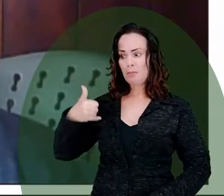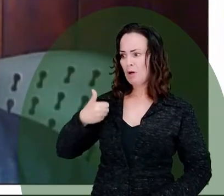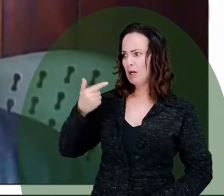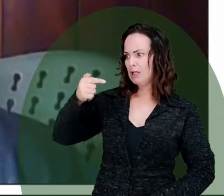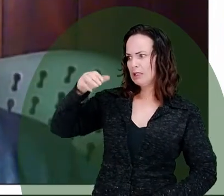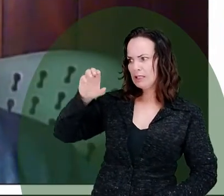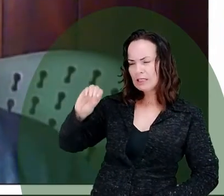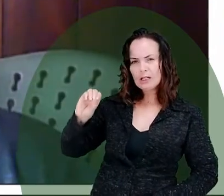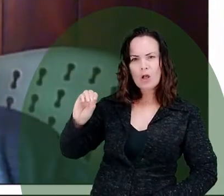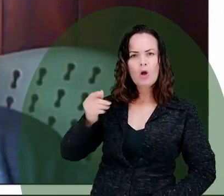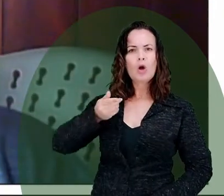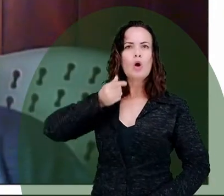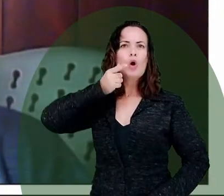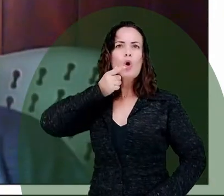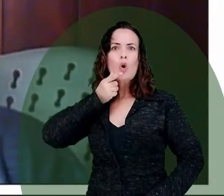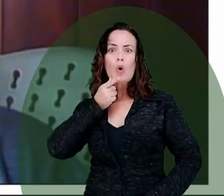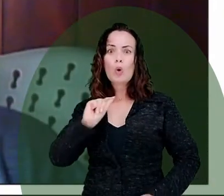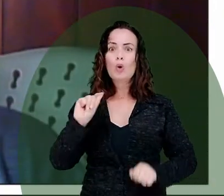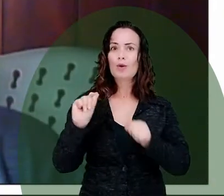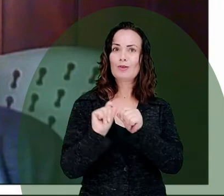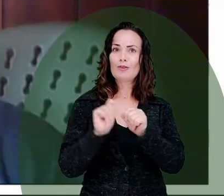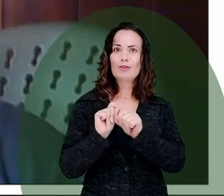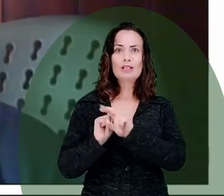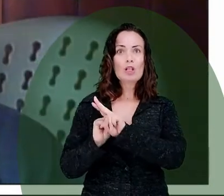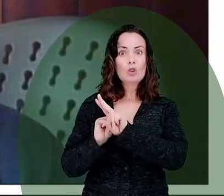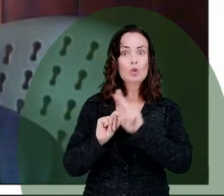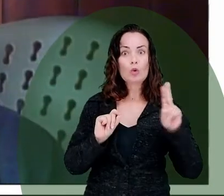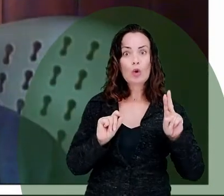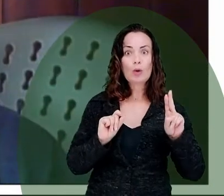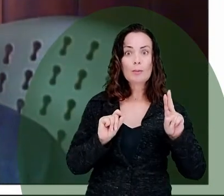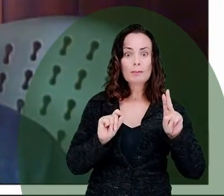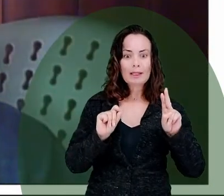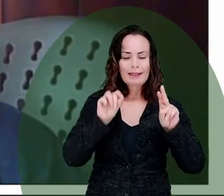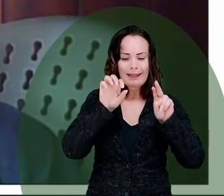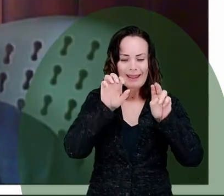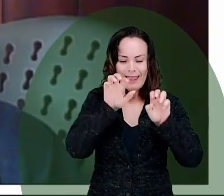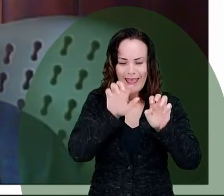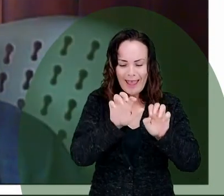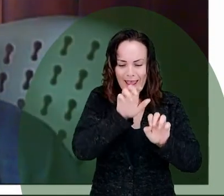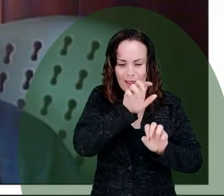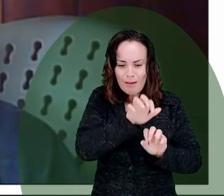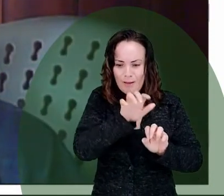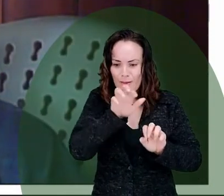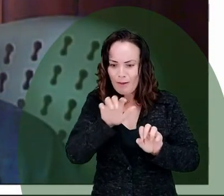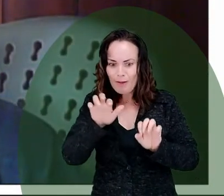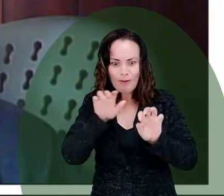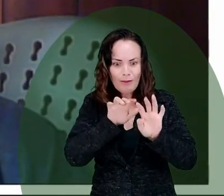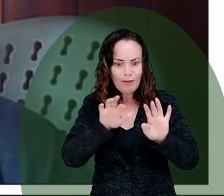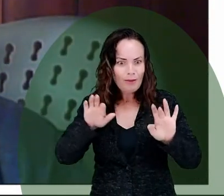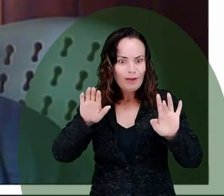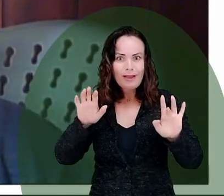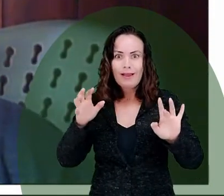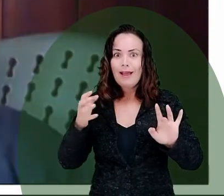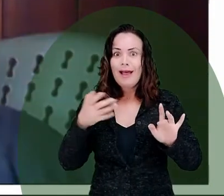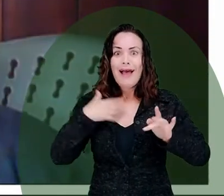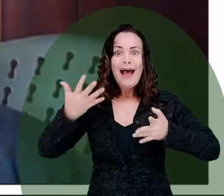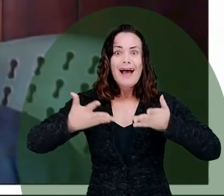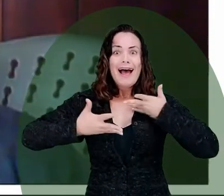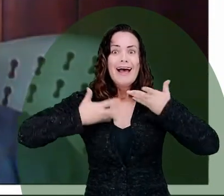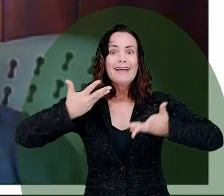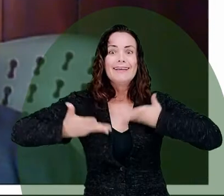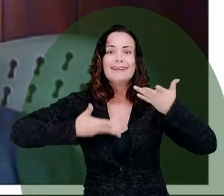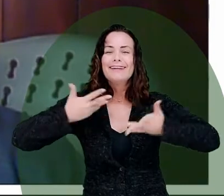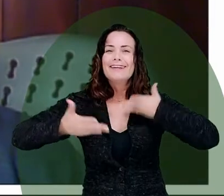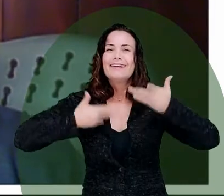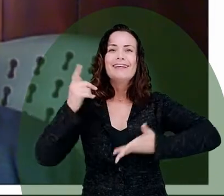ela conseguiu fazer o nome dela no teclado, ela ficou tão entusiasmada,